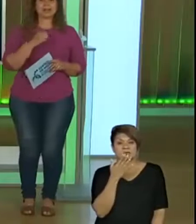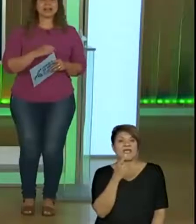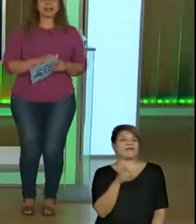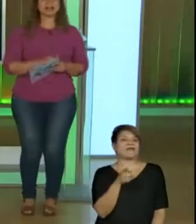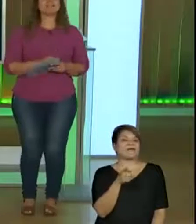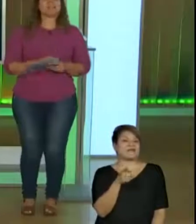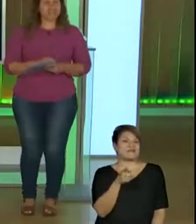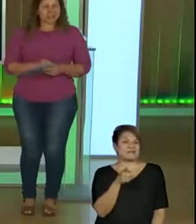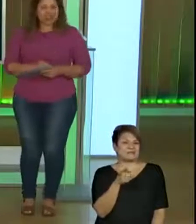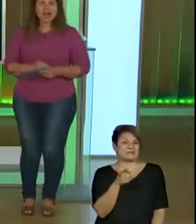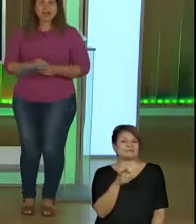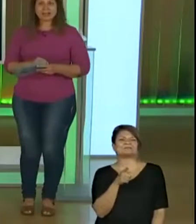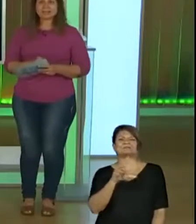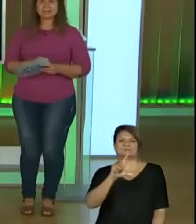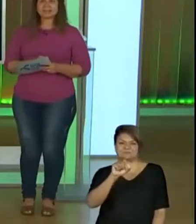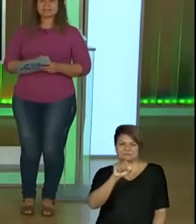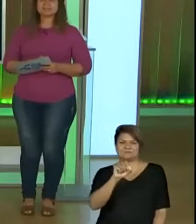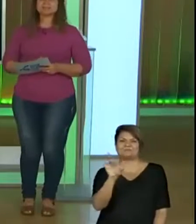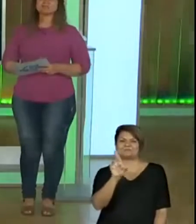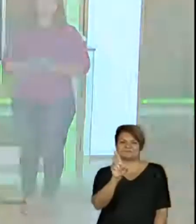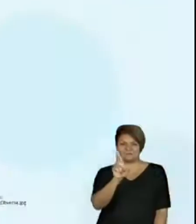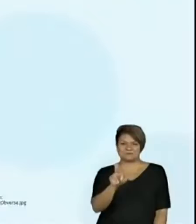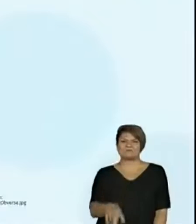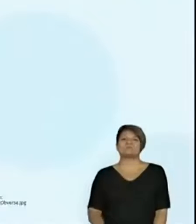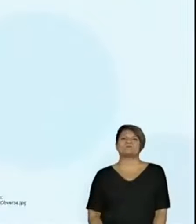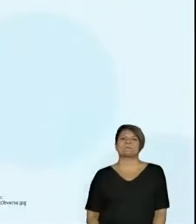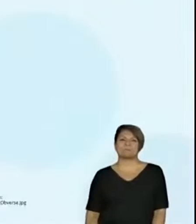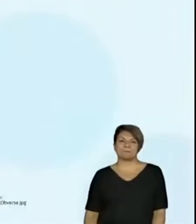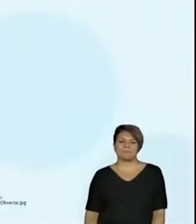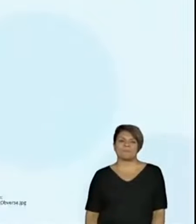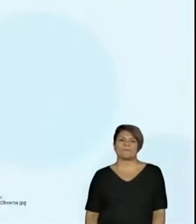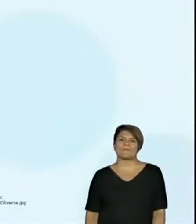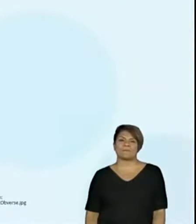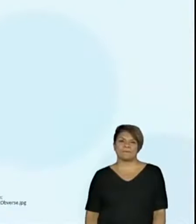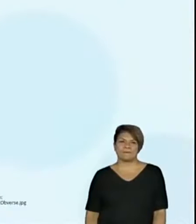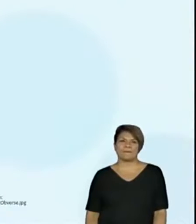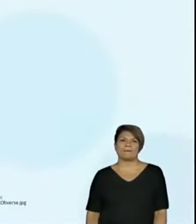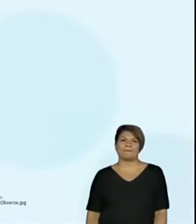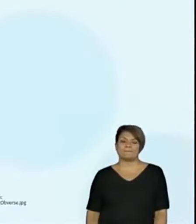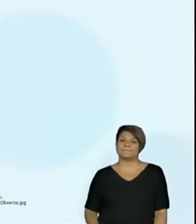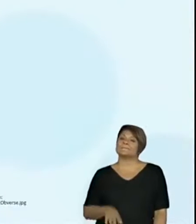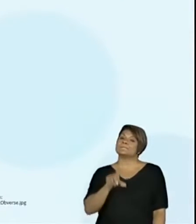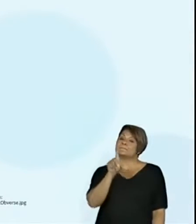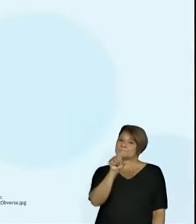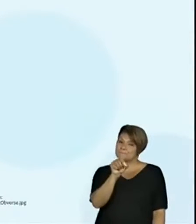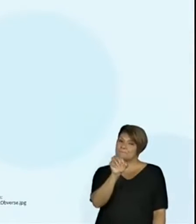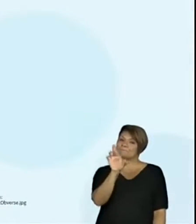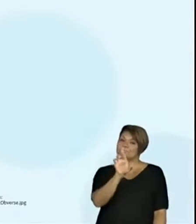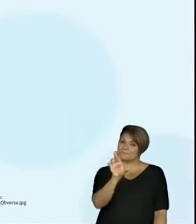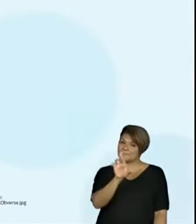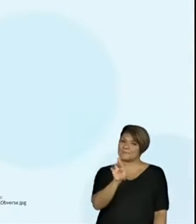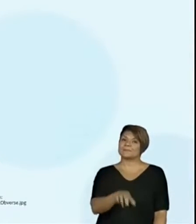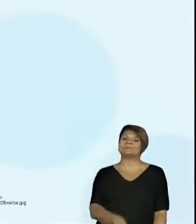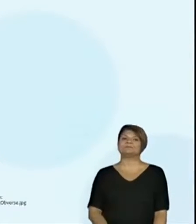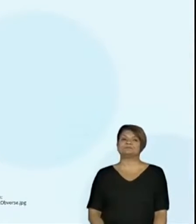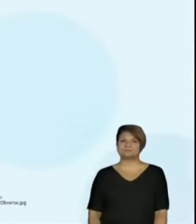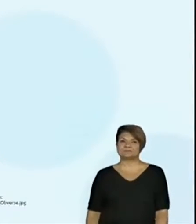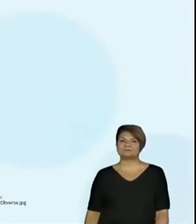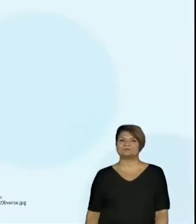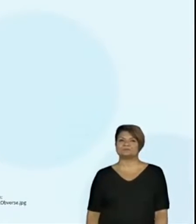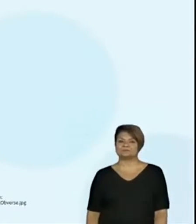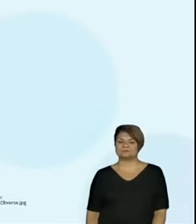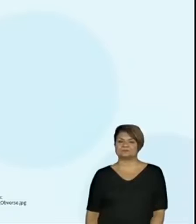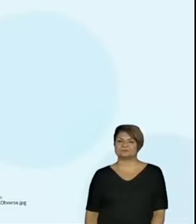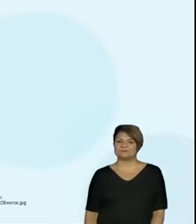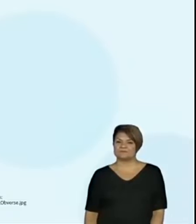né? R$ 10. Vamos conferir se é isso mesmo? R$ 10. Olha lá, apareceu a de 10.